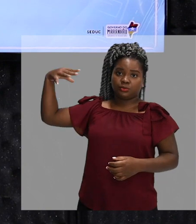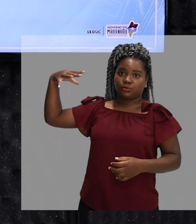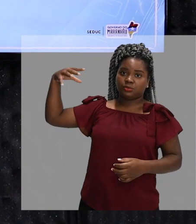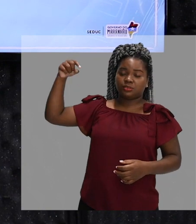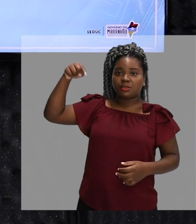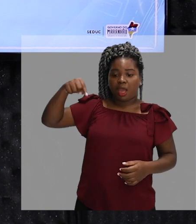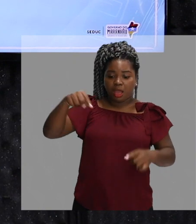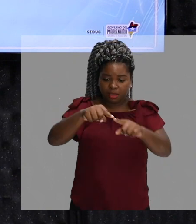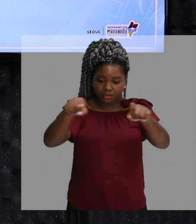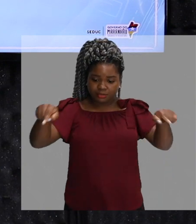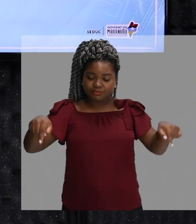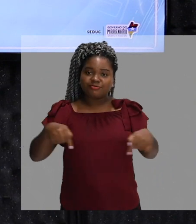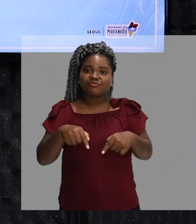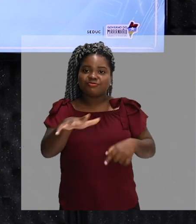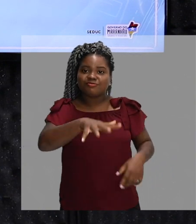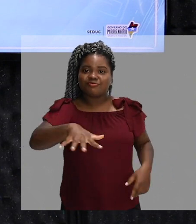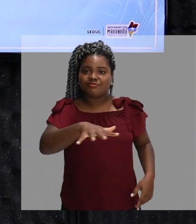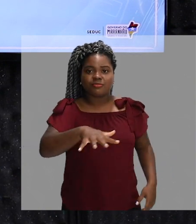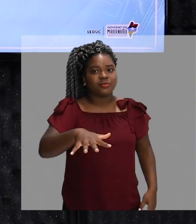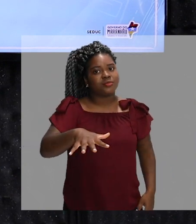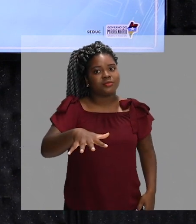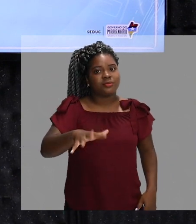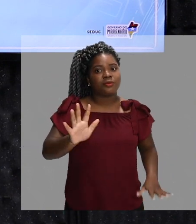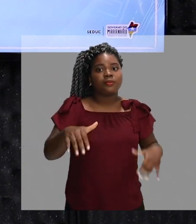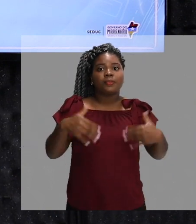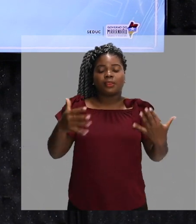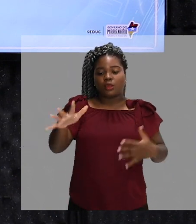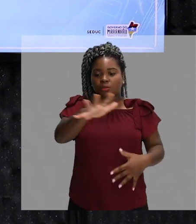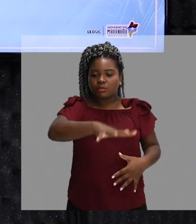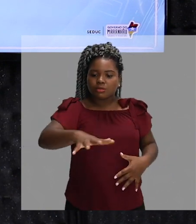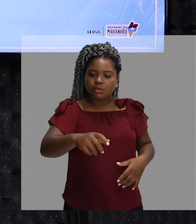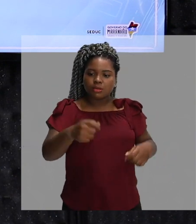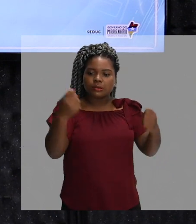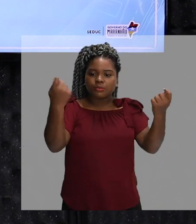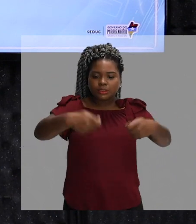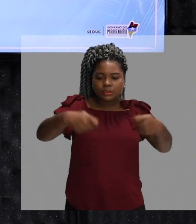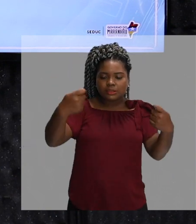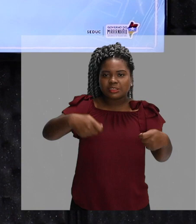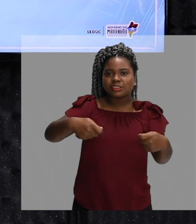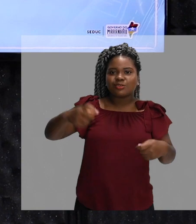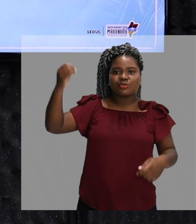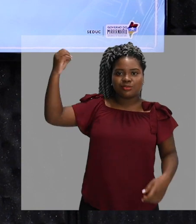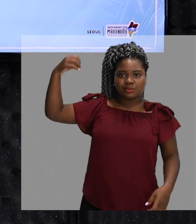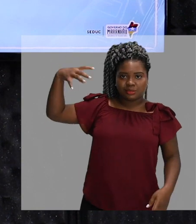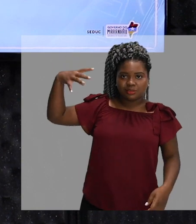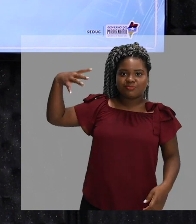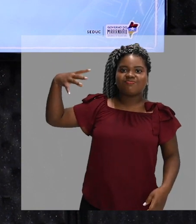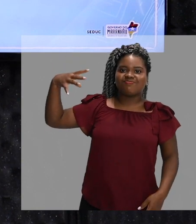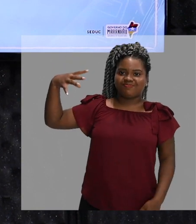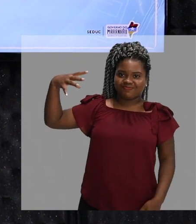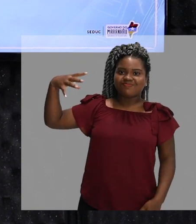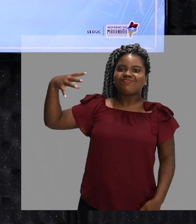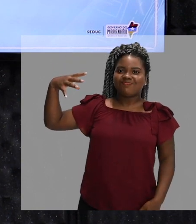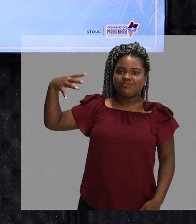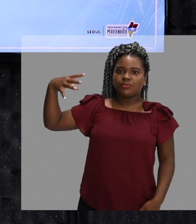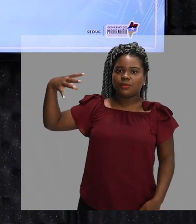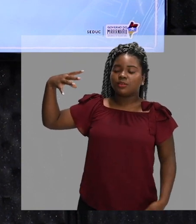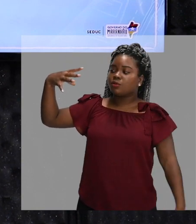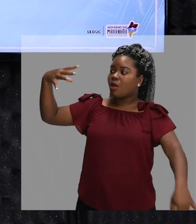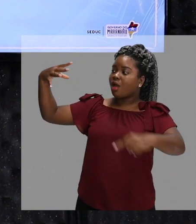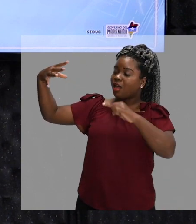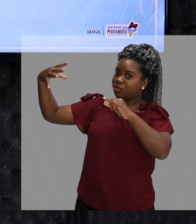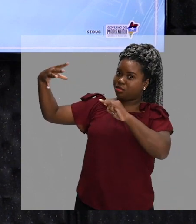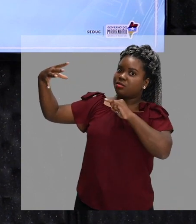espaço, elas precisam de uma luz, de uma fonte de luz. Então, a luz é o estímulo que os